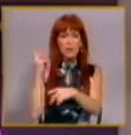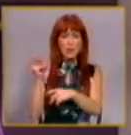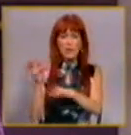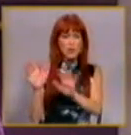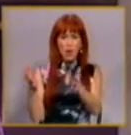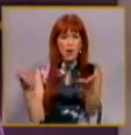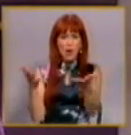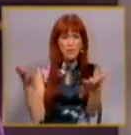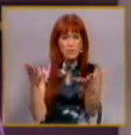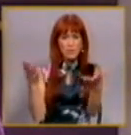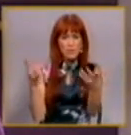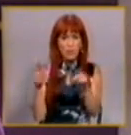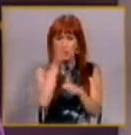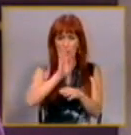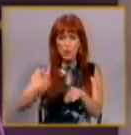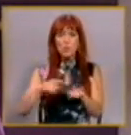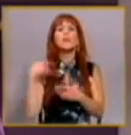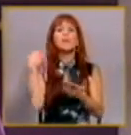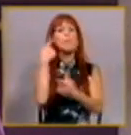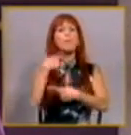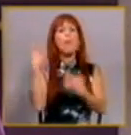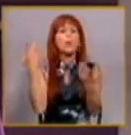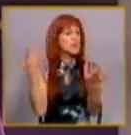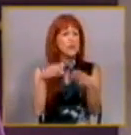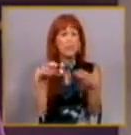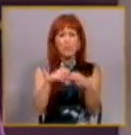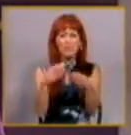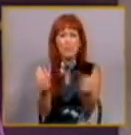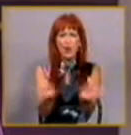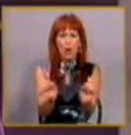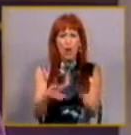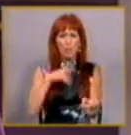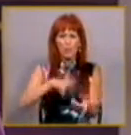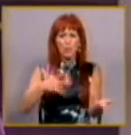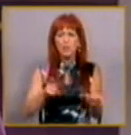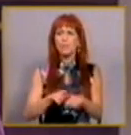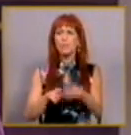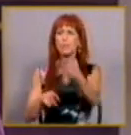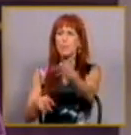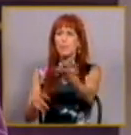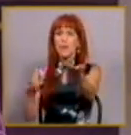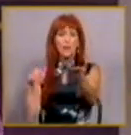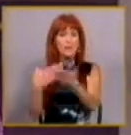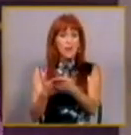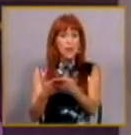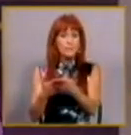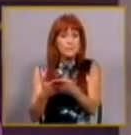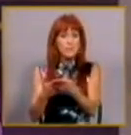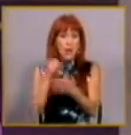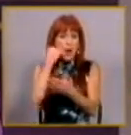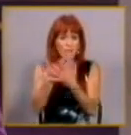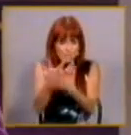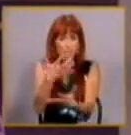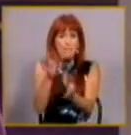2 anos de discussão, o que tem demonstrado é que não resolve nenhum problema do país PS e que está PCP a levar e que só é está a